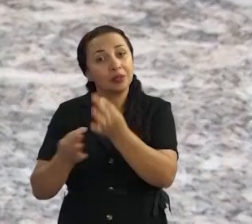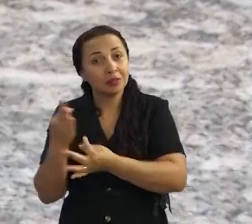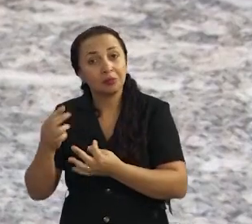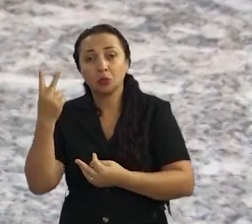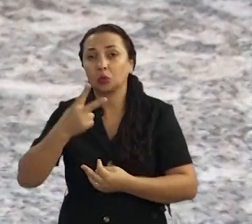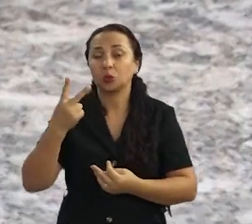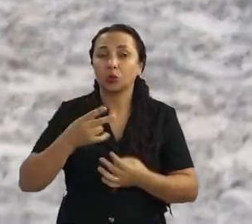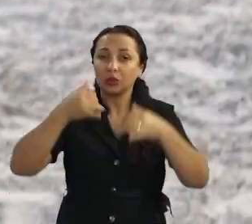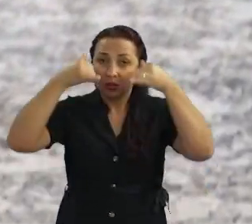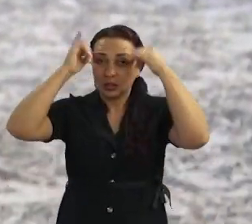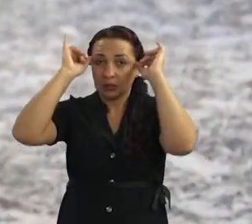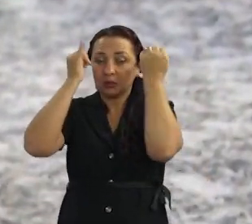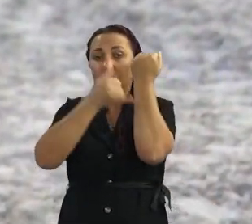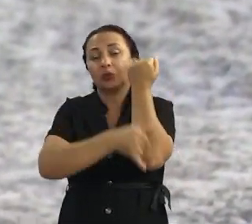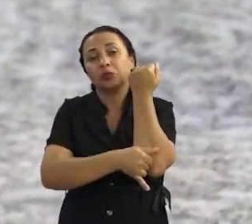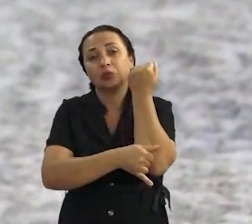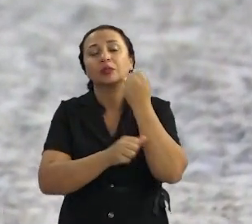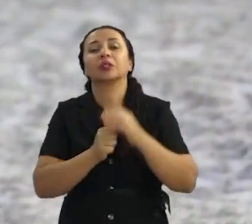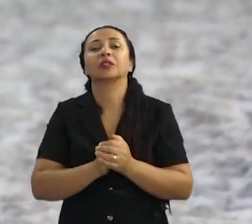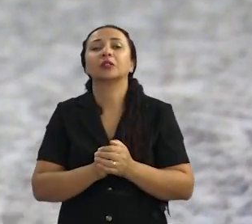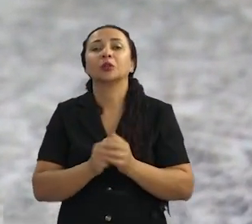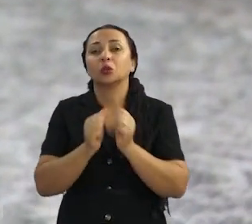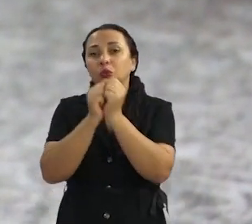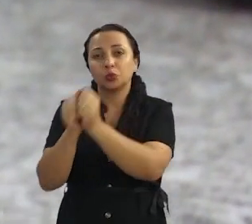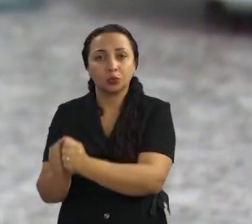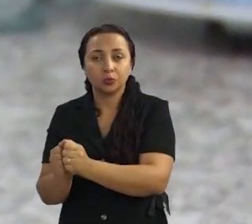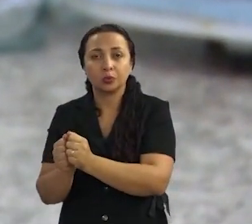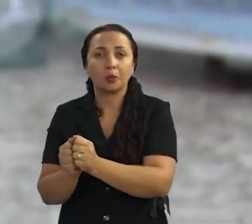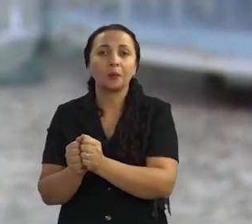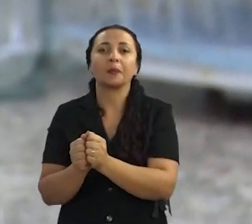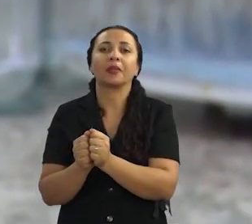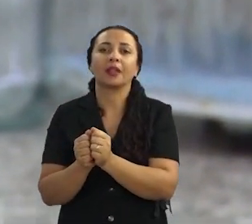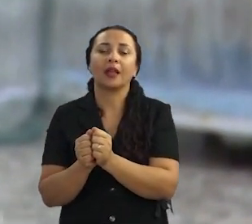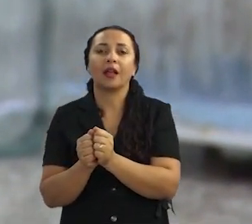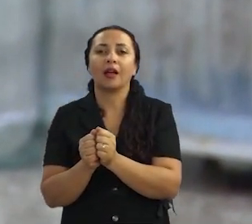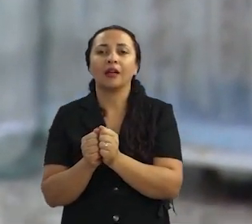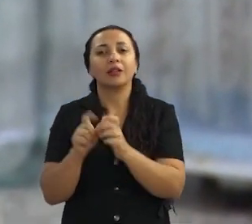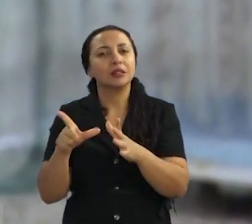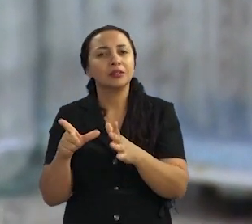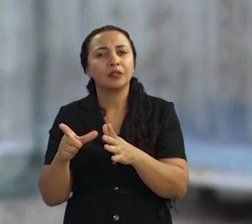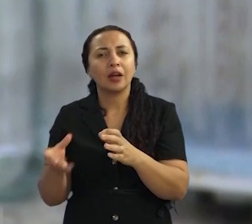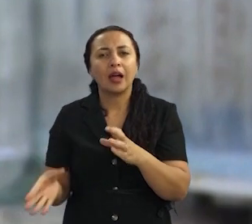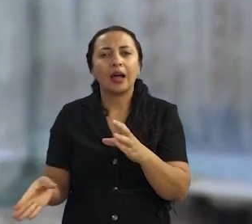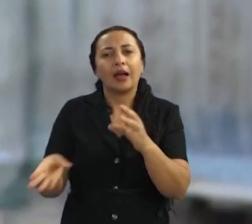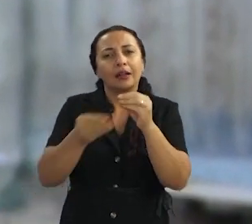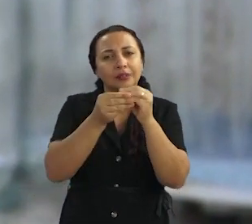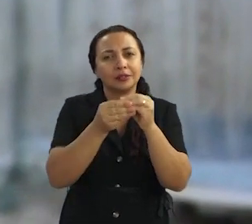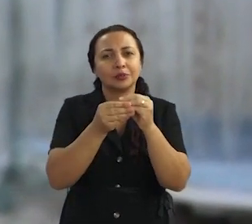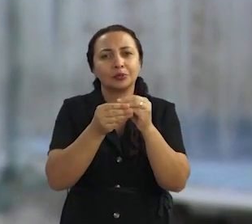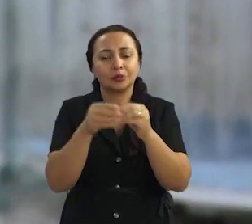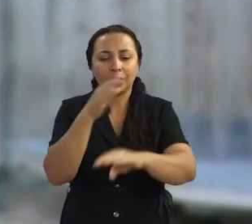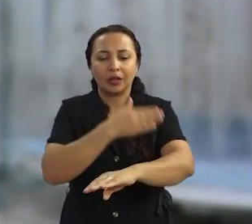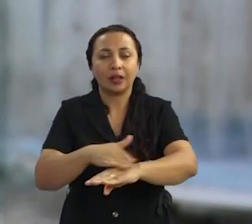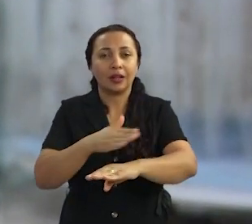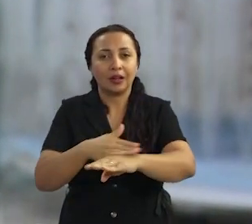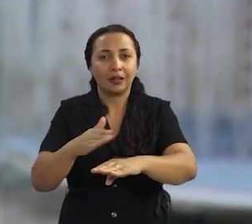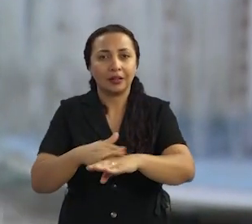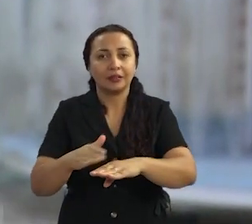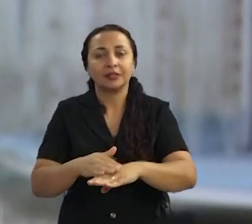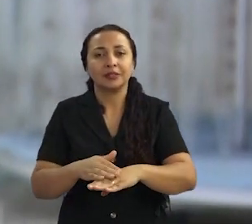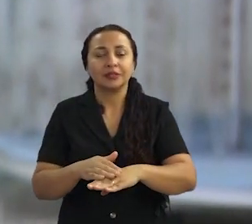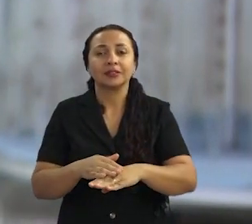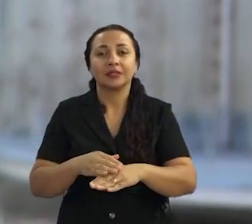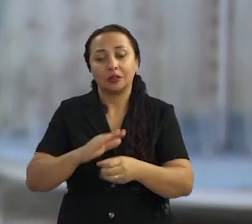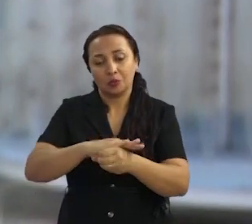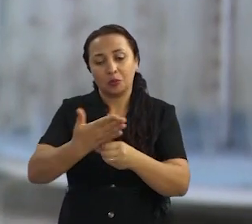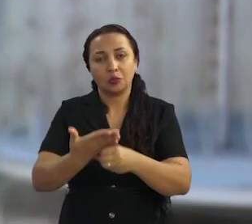tratamento 2, que é o esterco bovino, né, que ele foi acrescido da casca de mandioca